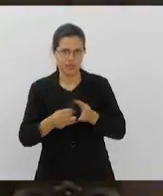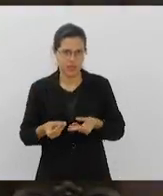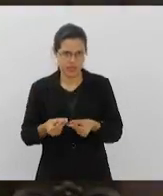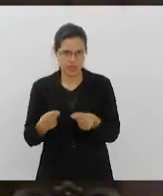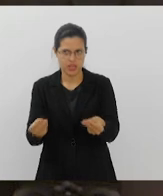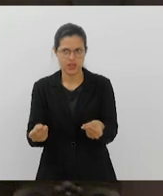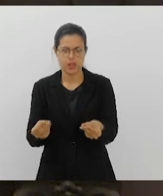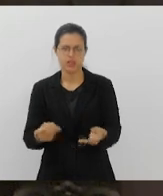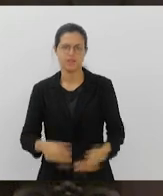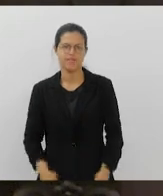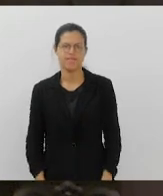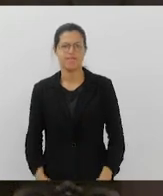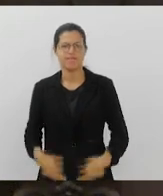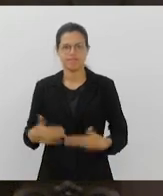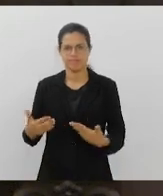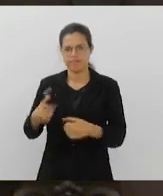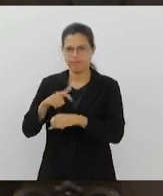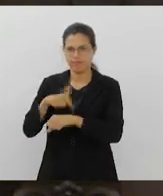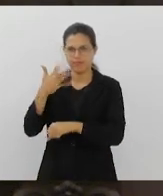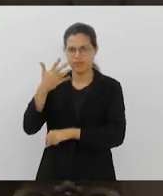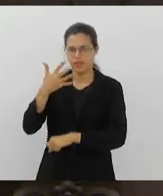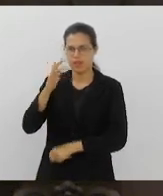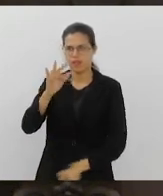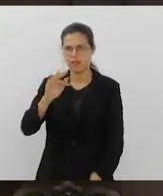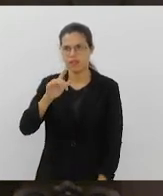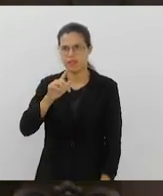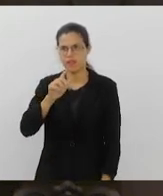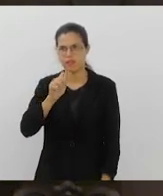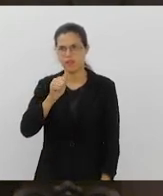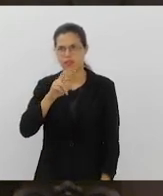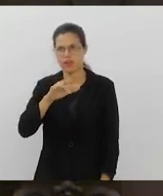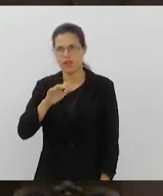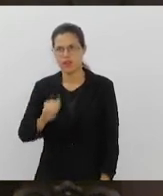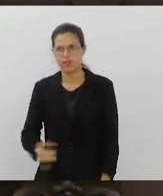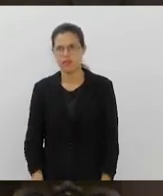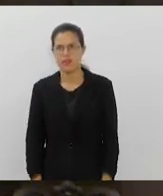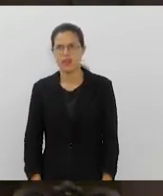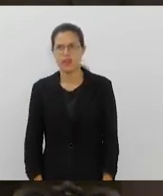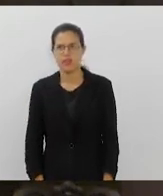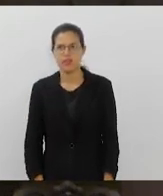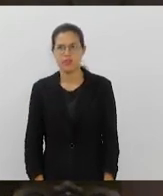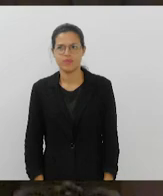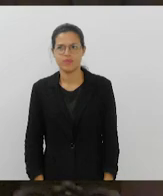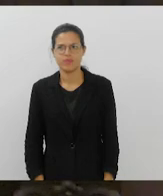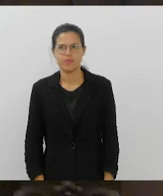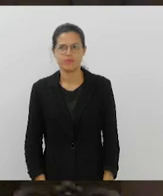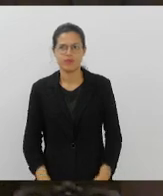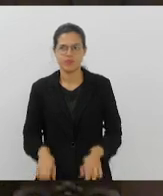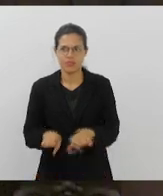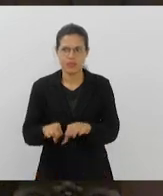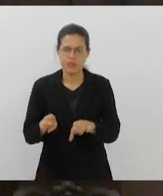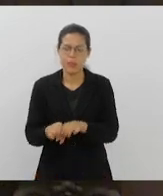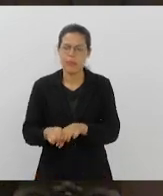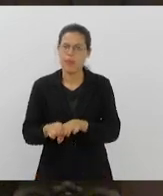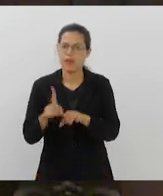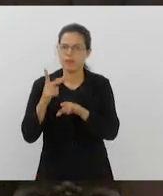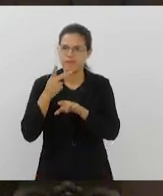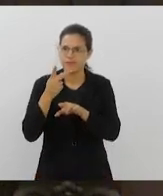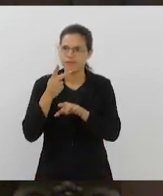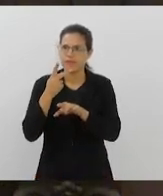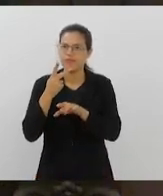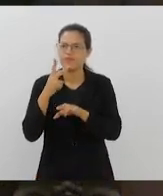Flávia, passar a palavra a você, mais uma vez fazendo a palavra, usando minha, a palavra do mestre, muito